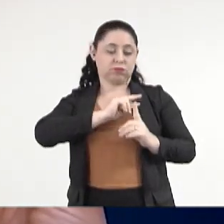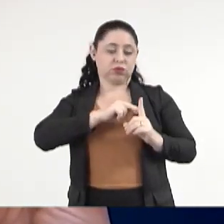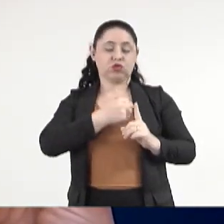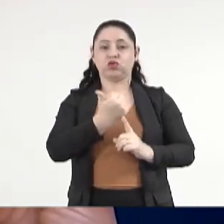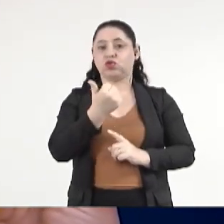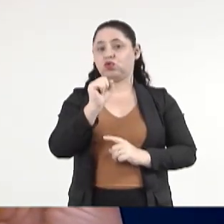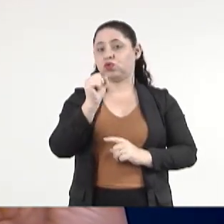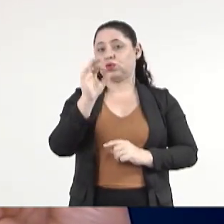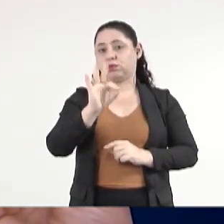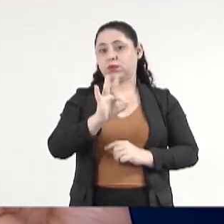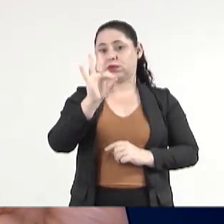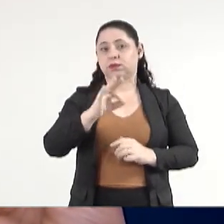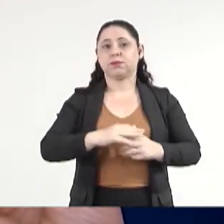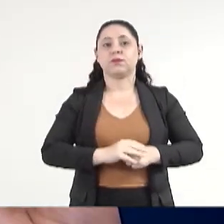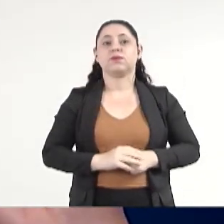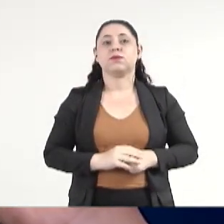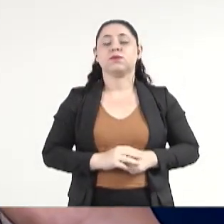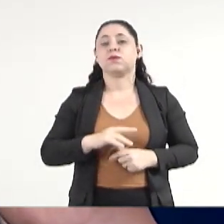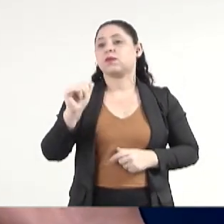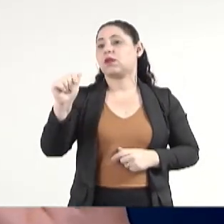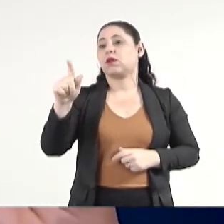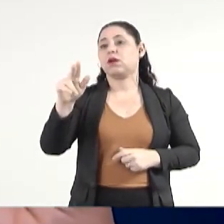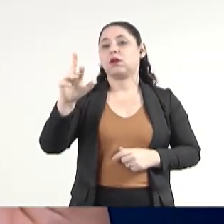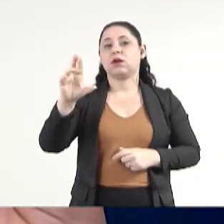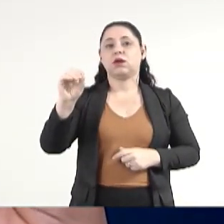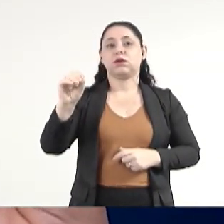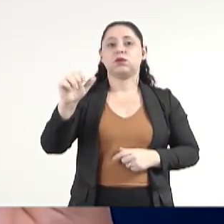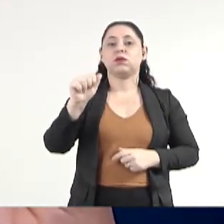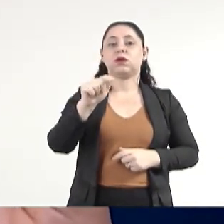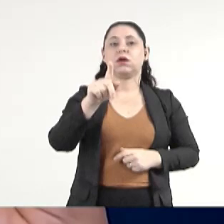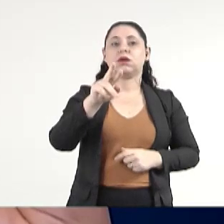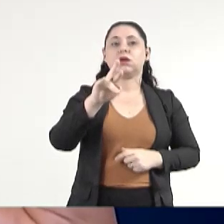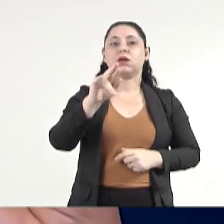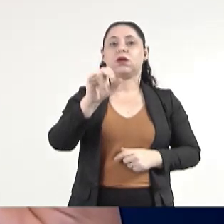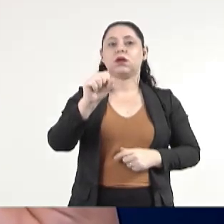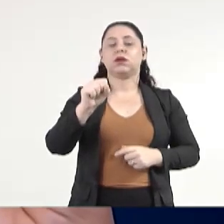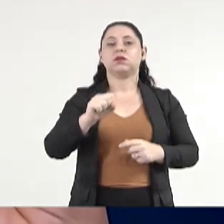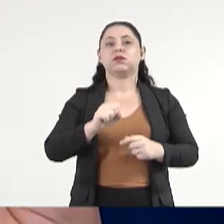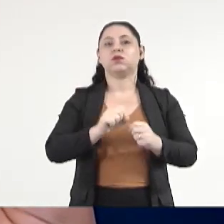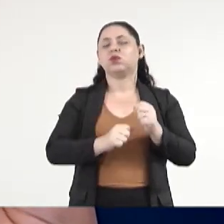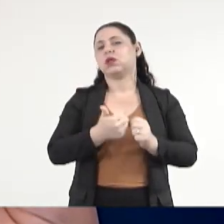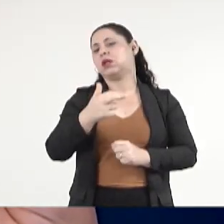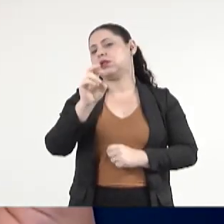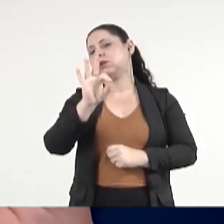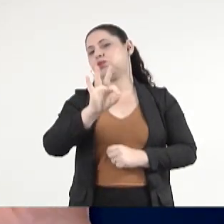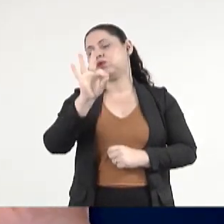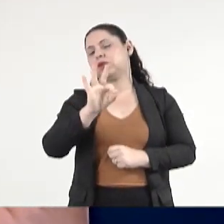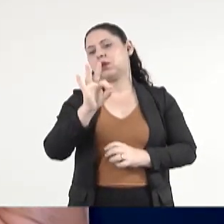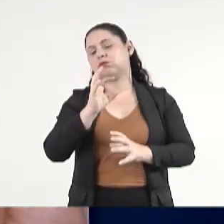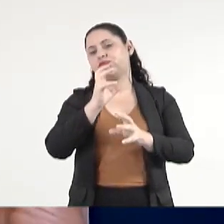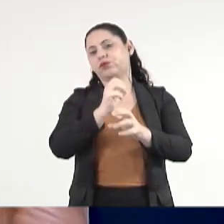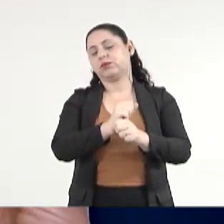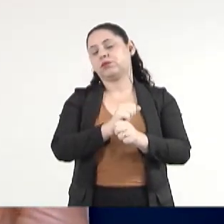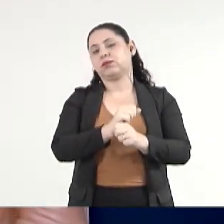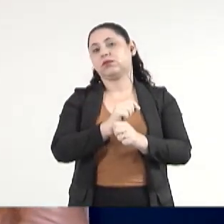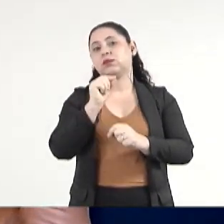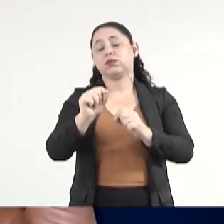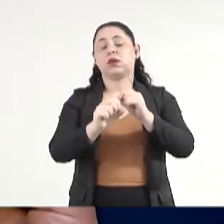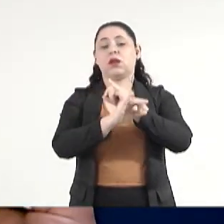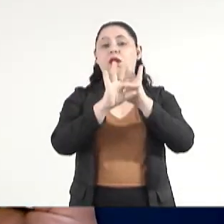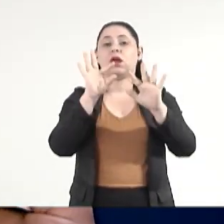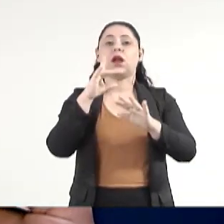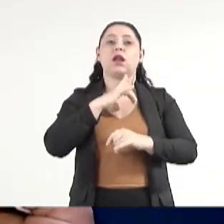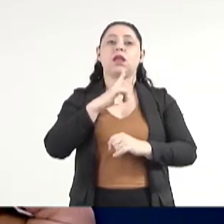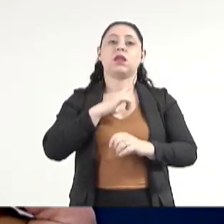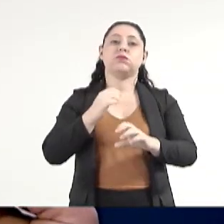reajuste de 18% para o Iagro e Iagro-Aer, nas outras carreiras foi 15%, e que, é